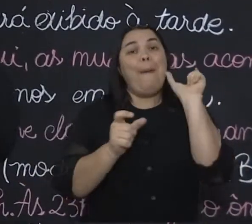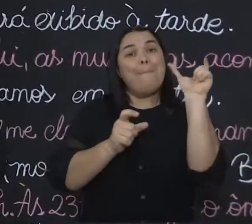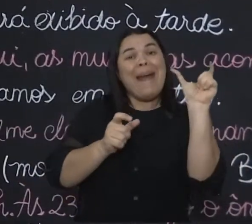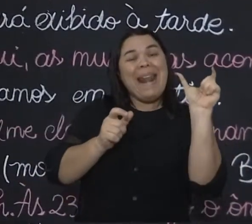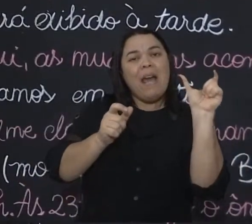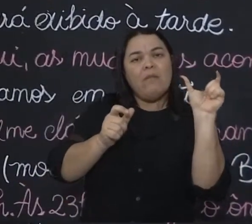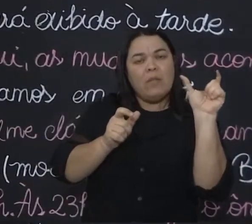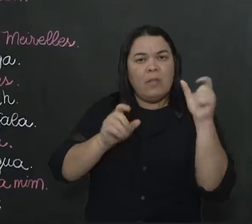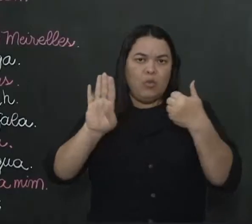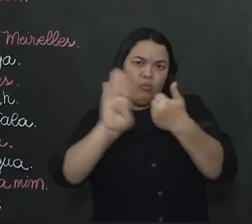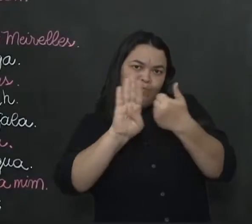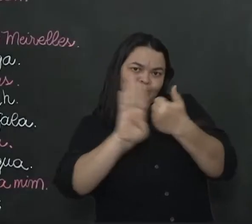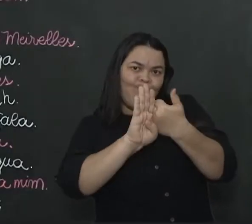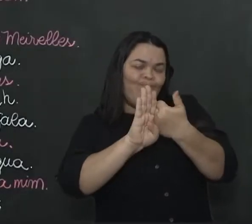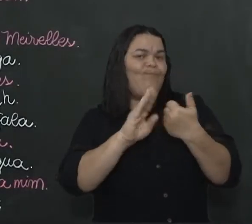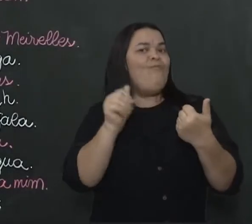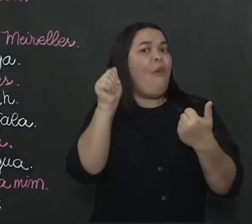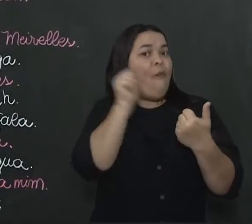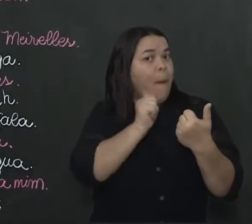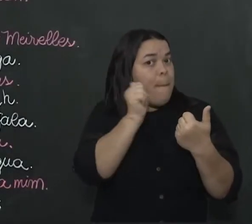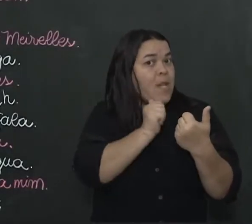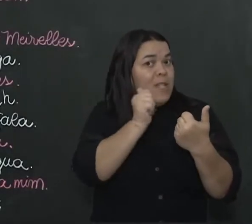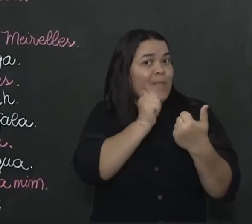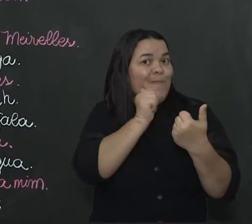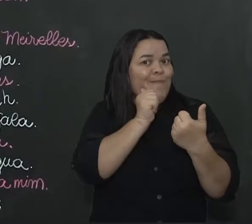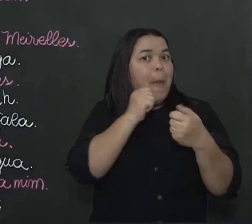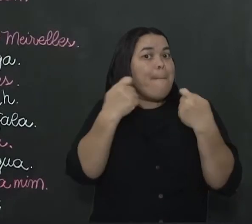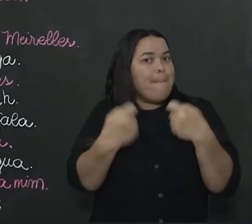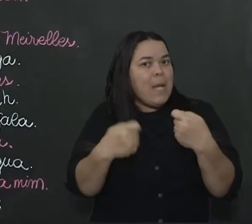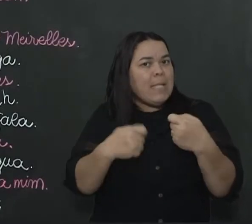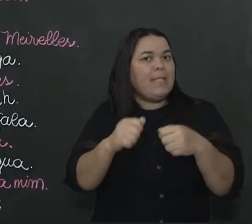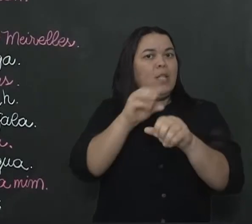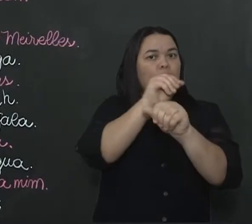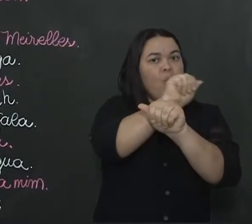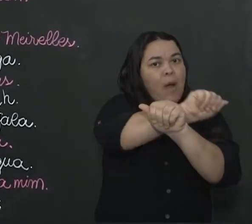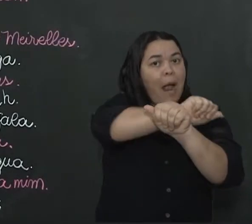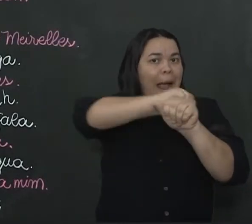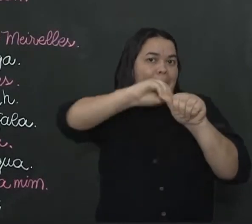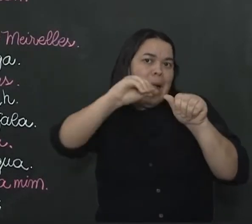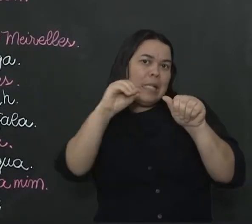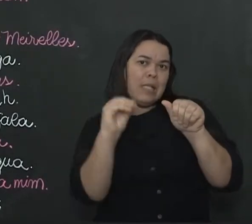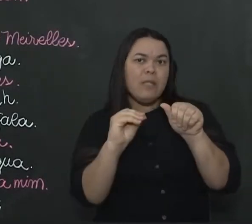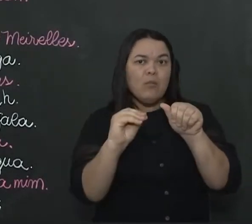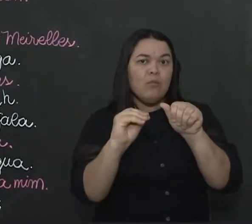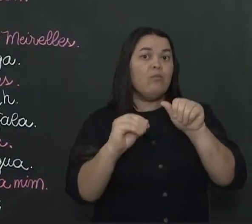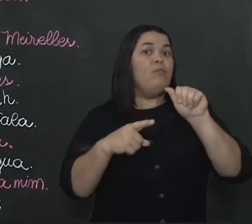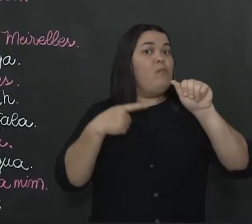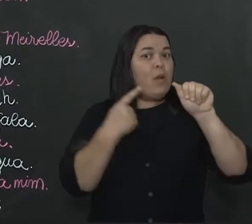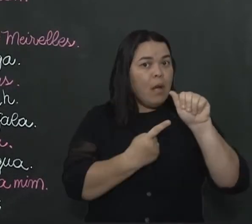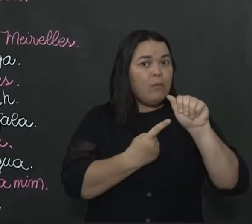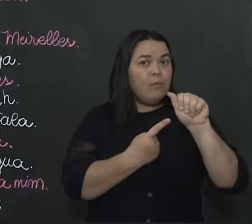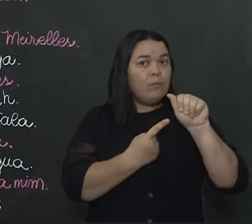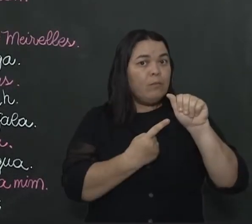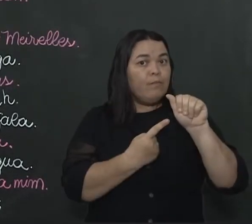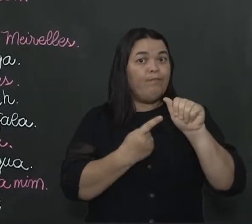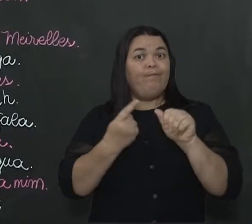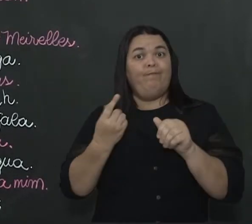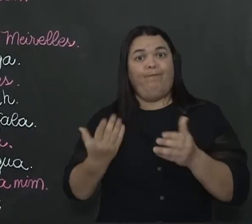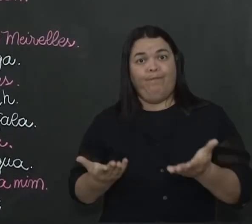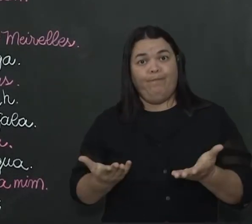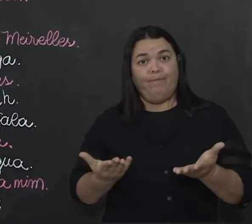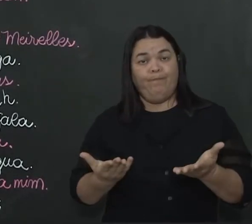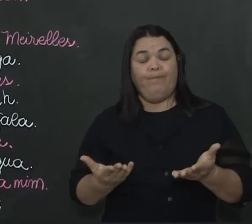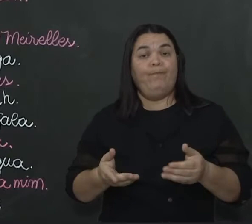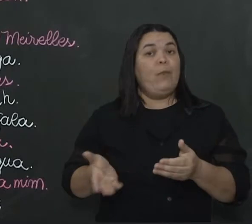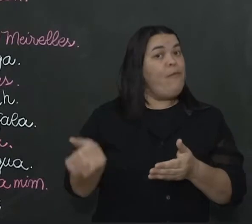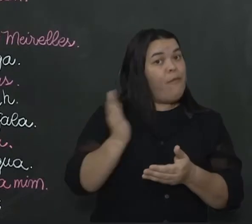o artigo a. Então, esse encontro gera a ocorrência do acento grave. Aí, na escrita, eu marco isso dessa forma. Vamos